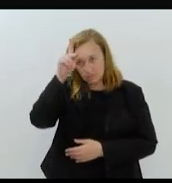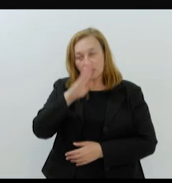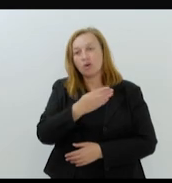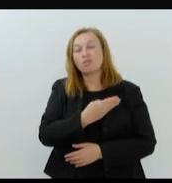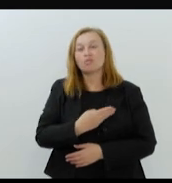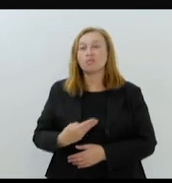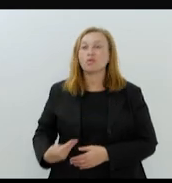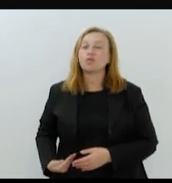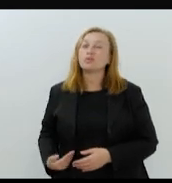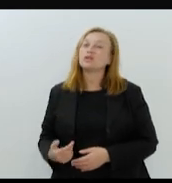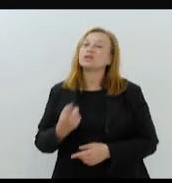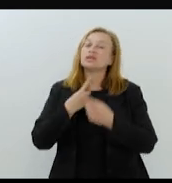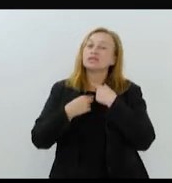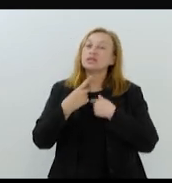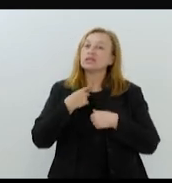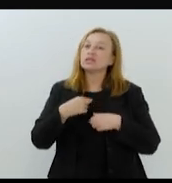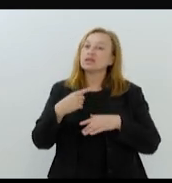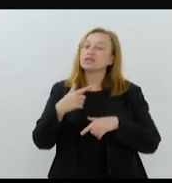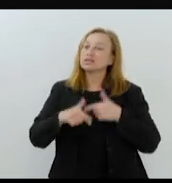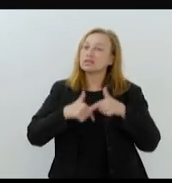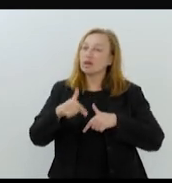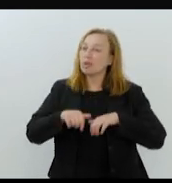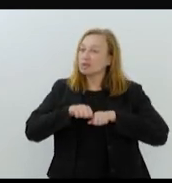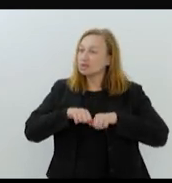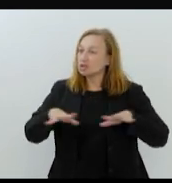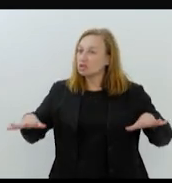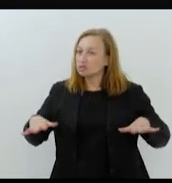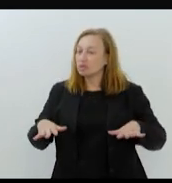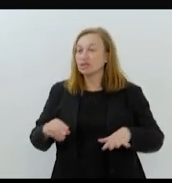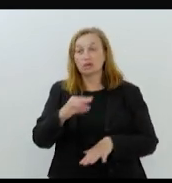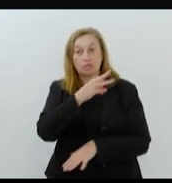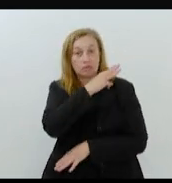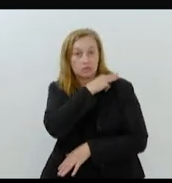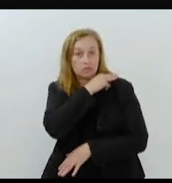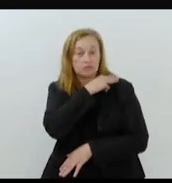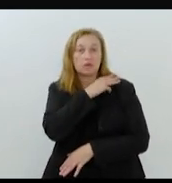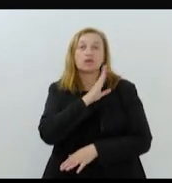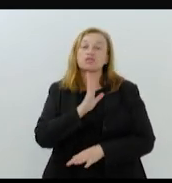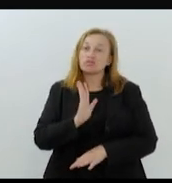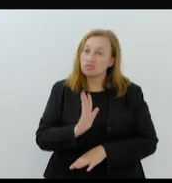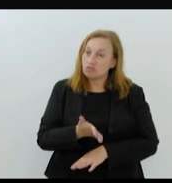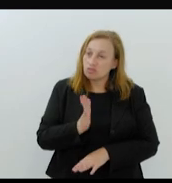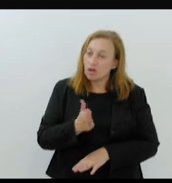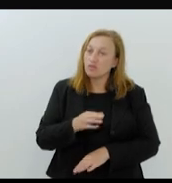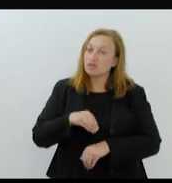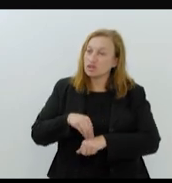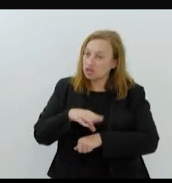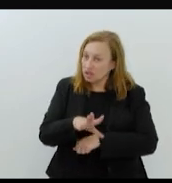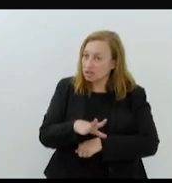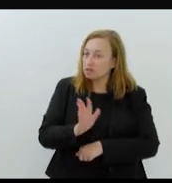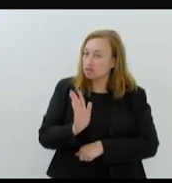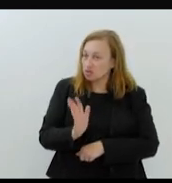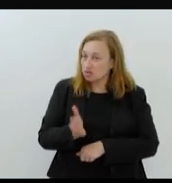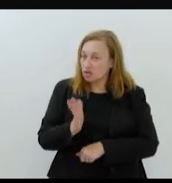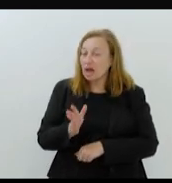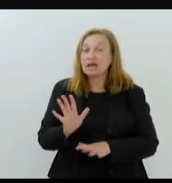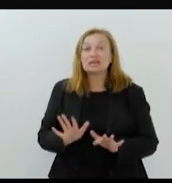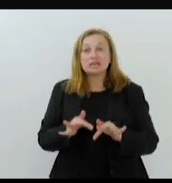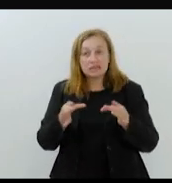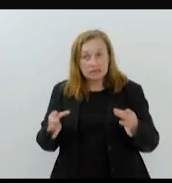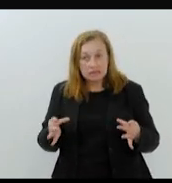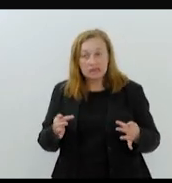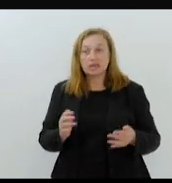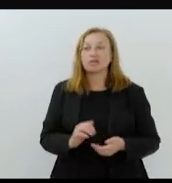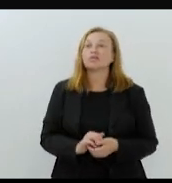que esse trabalho se estenda para a rede de ensino médio. Já fiz uma indicação simples, assim